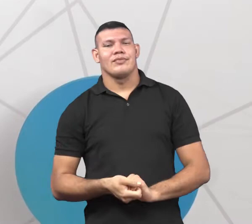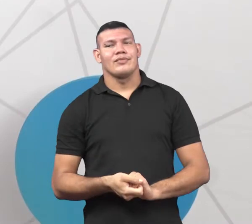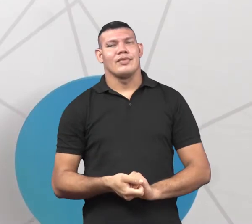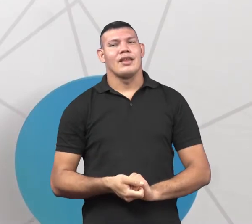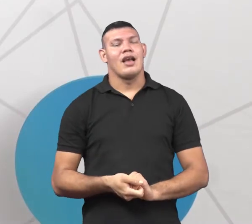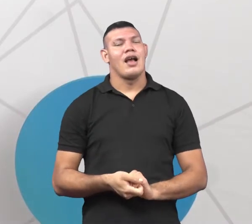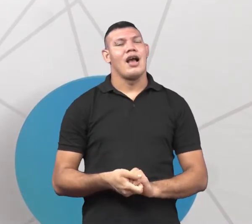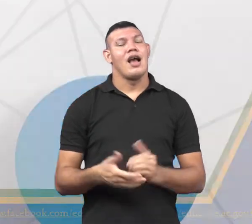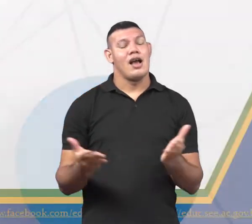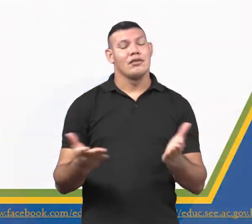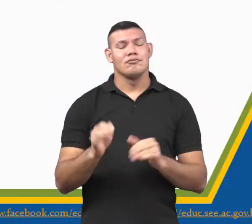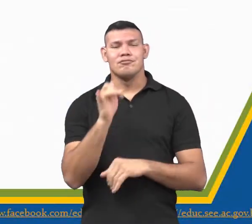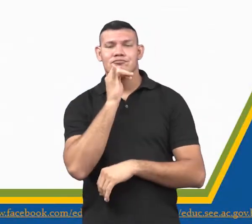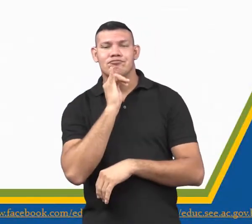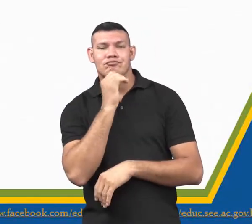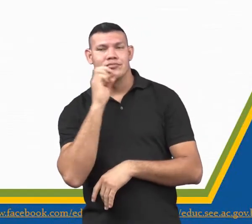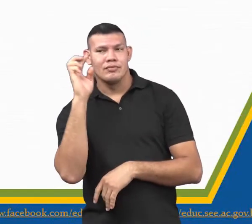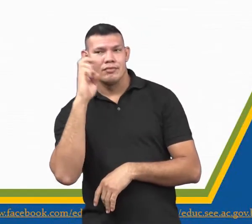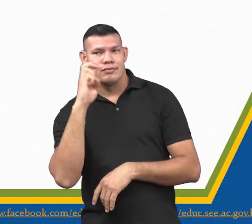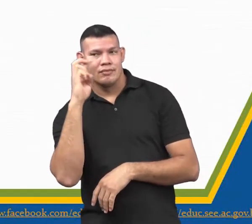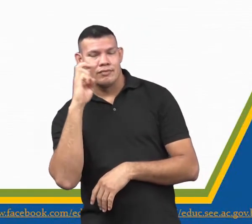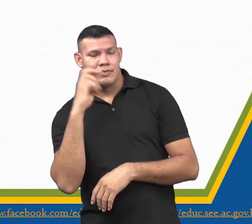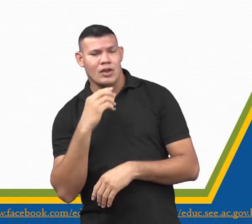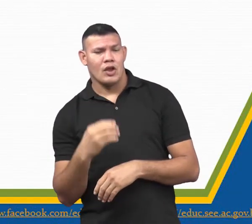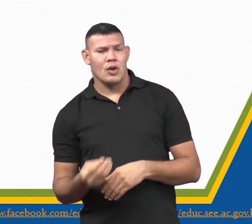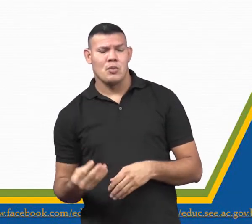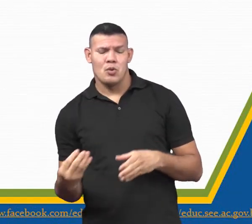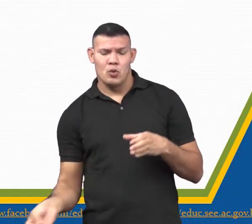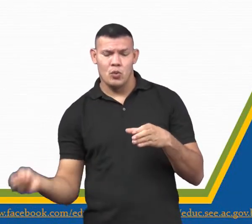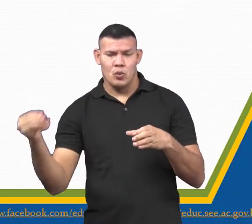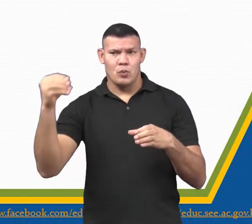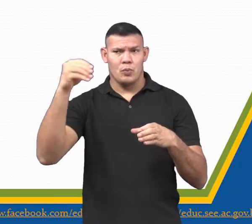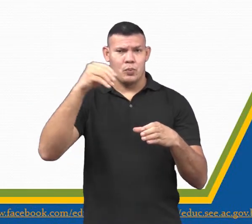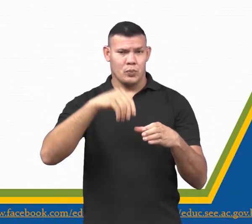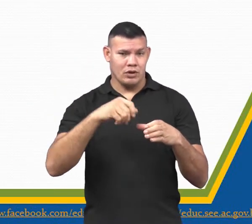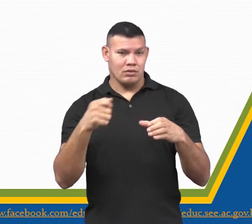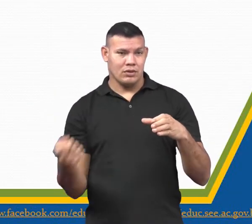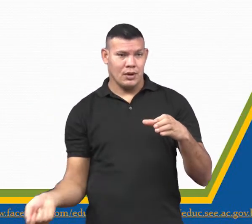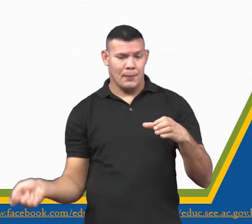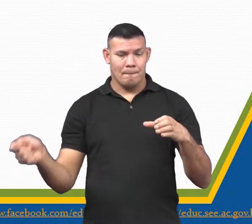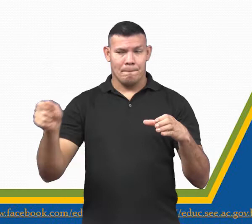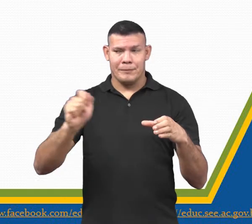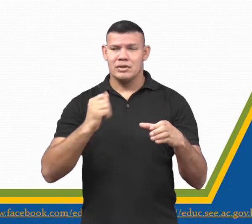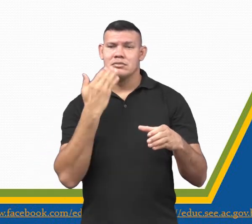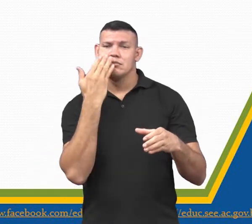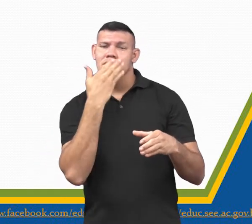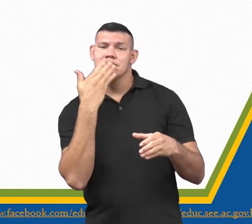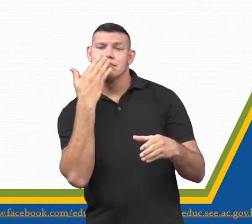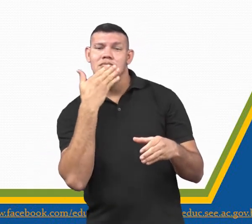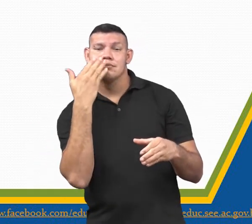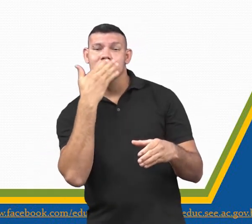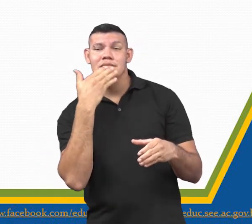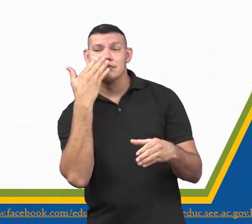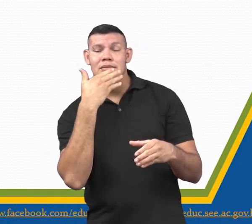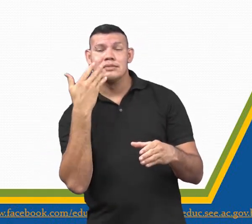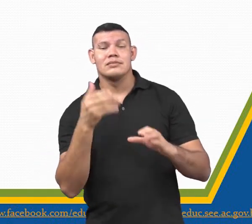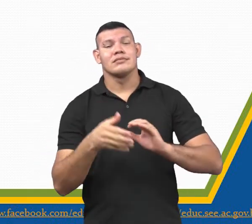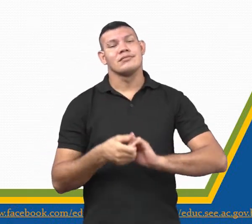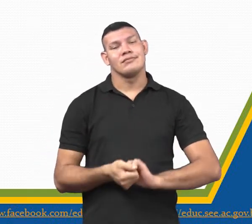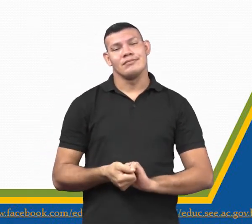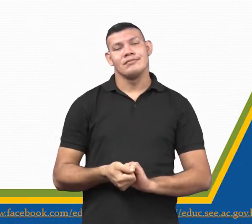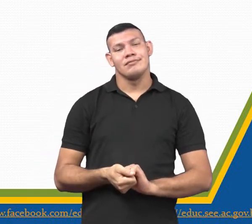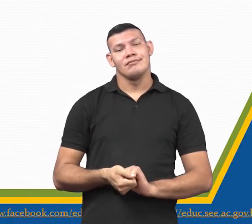Não? Olha o exemplo. Ponga 2 cucharadas de açúcar. Ponha